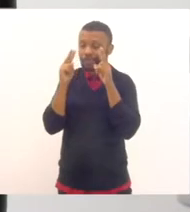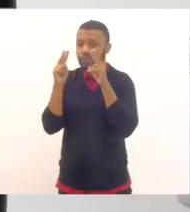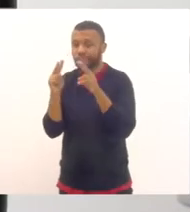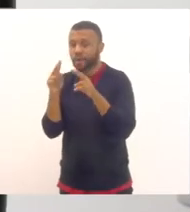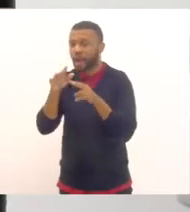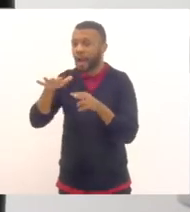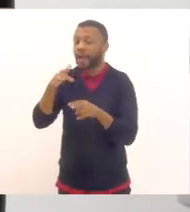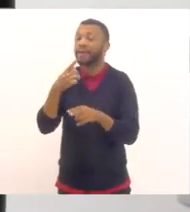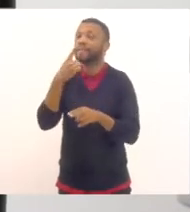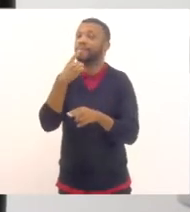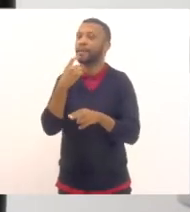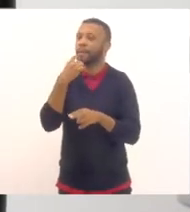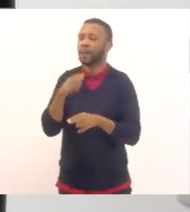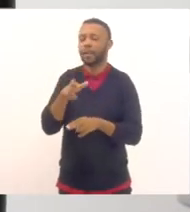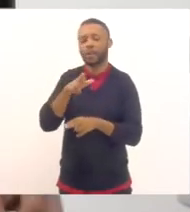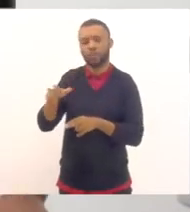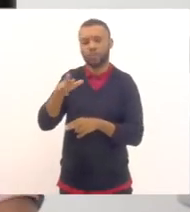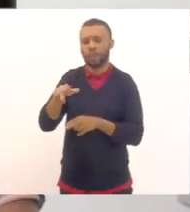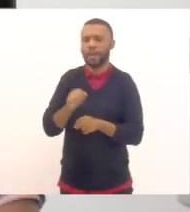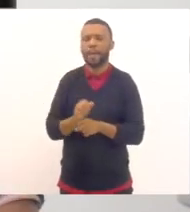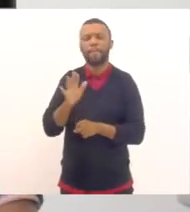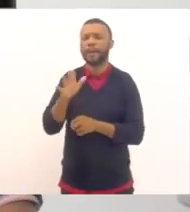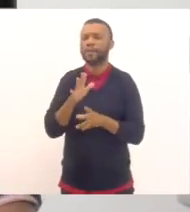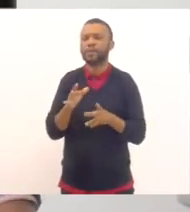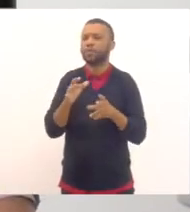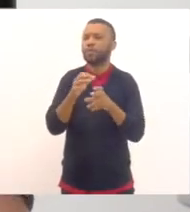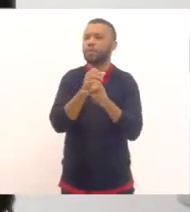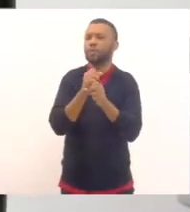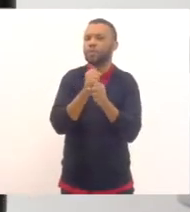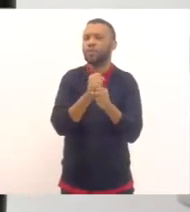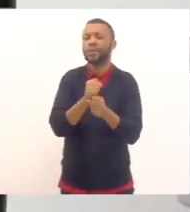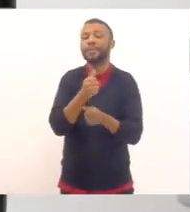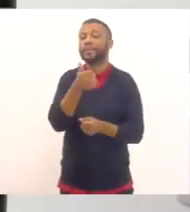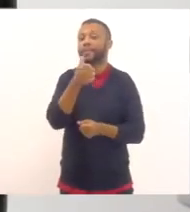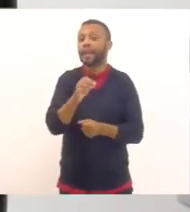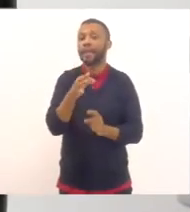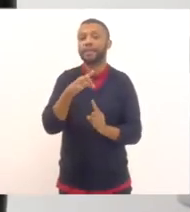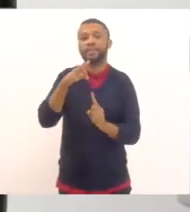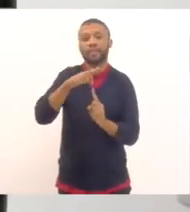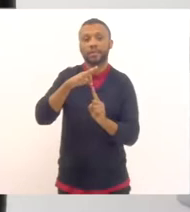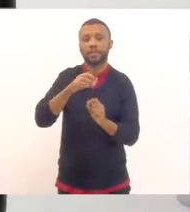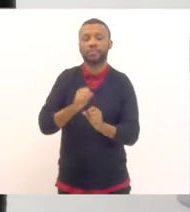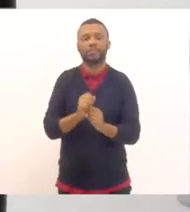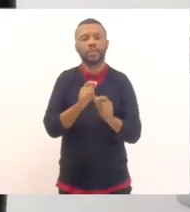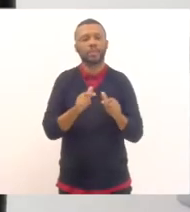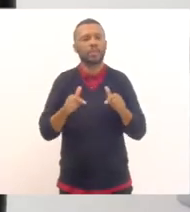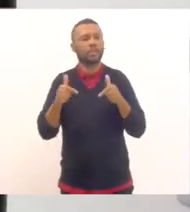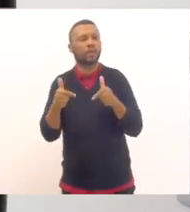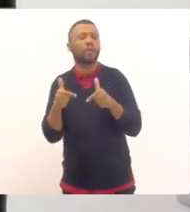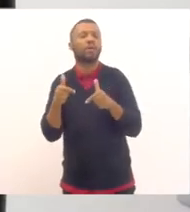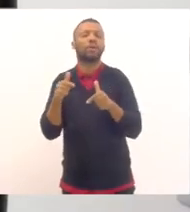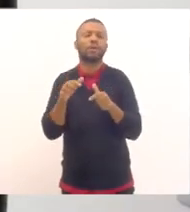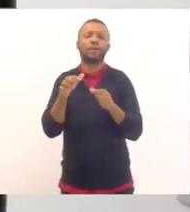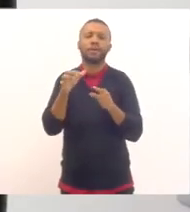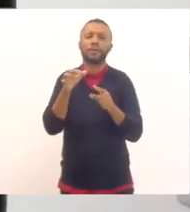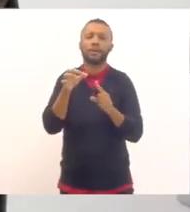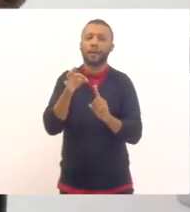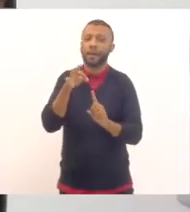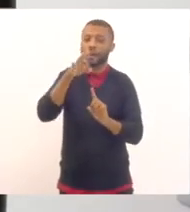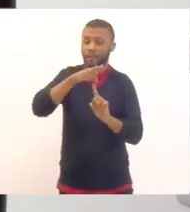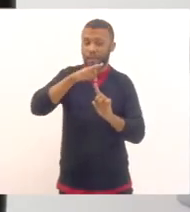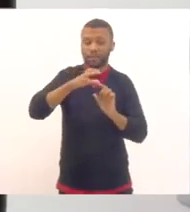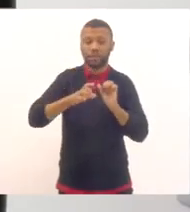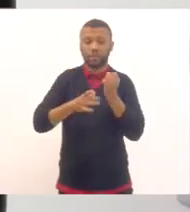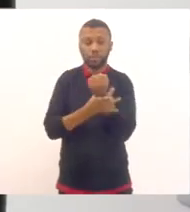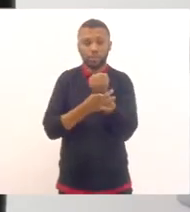áreas vermelhas não é tão nessas 10 Estações essa operação Estação segura ele chega e faz